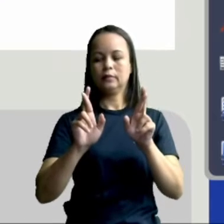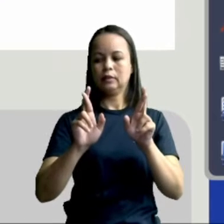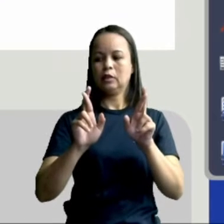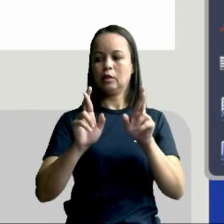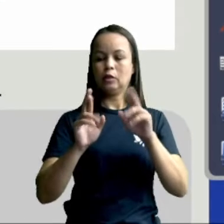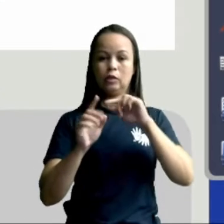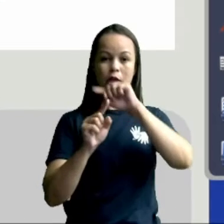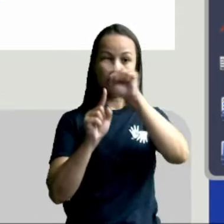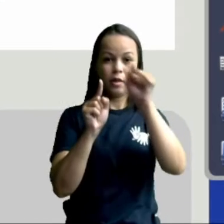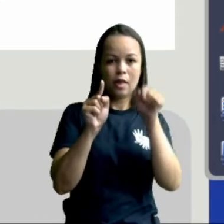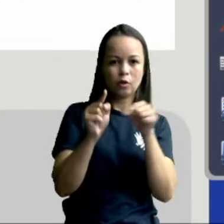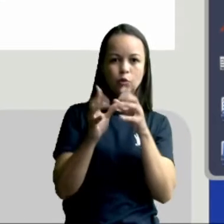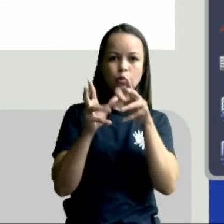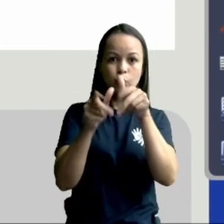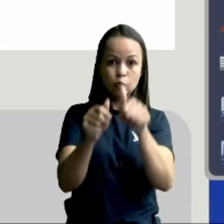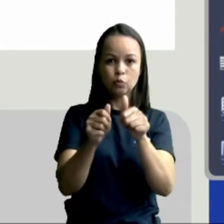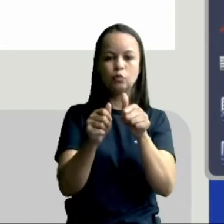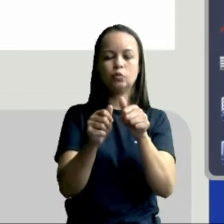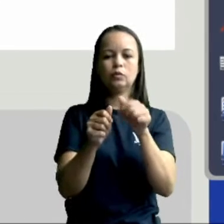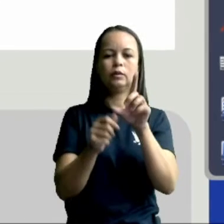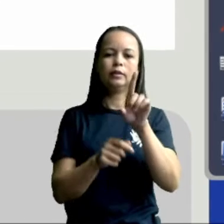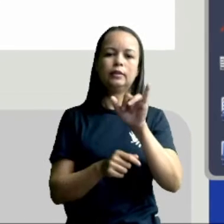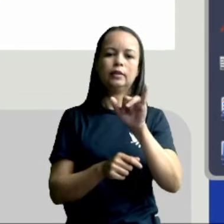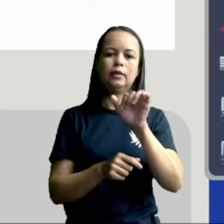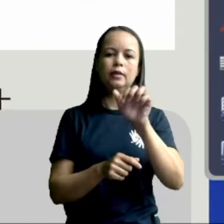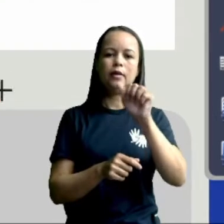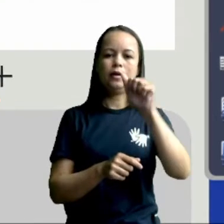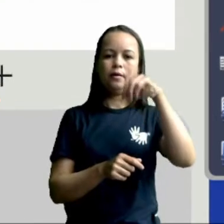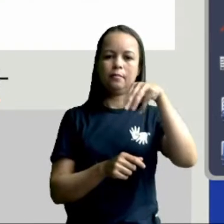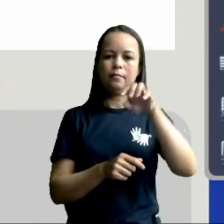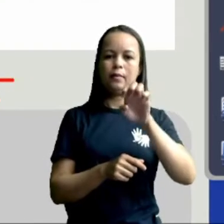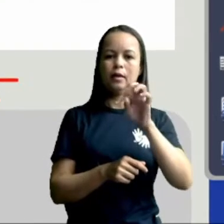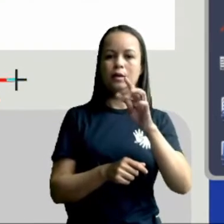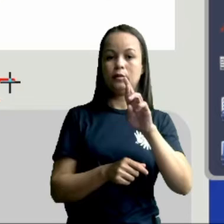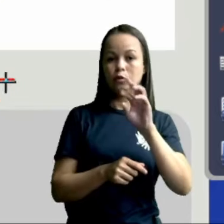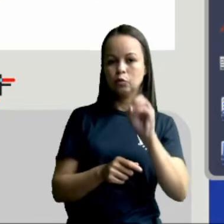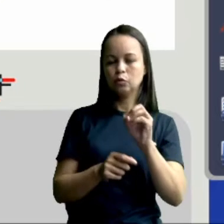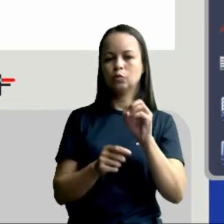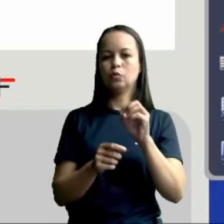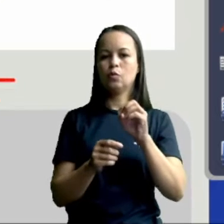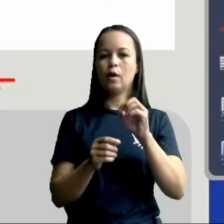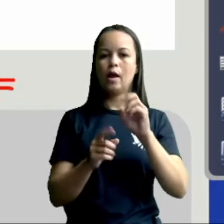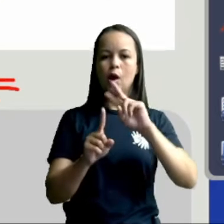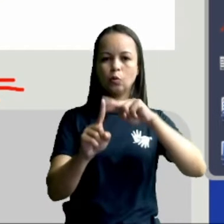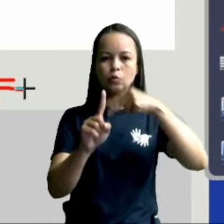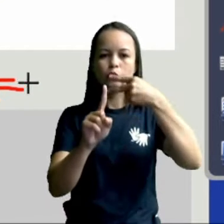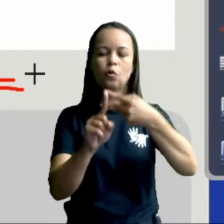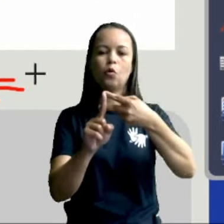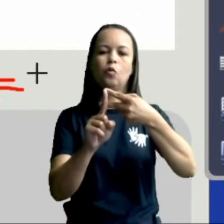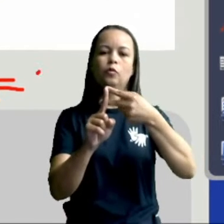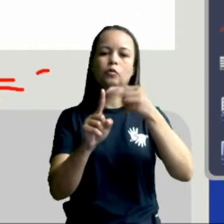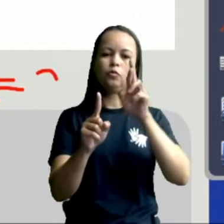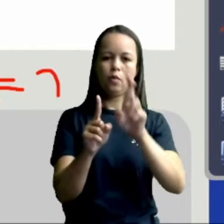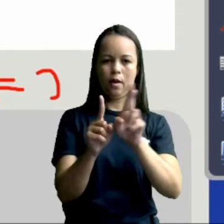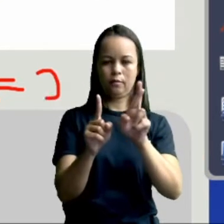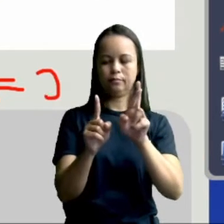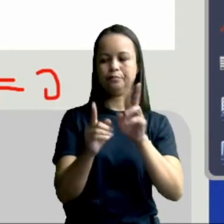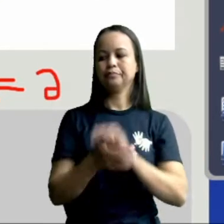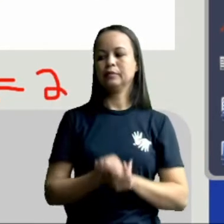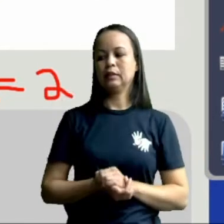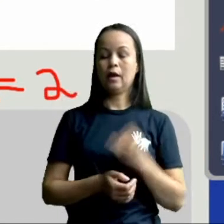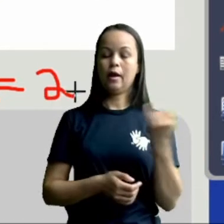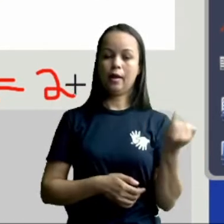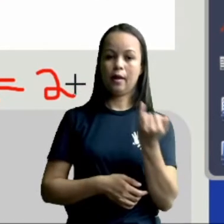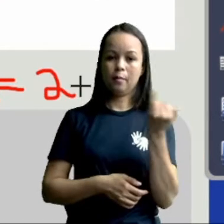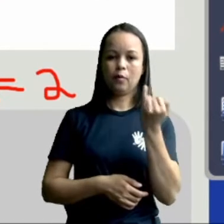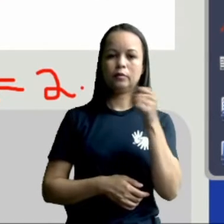não é tudo? Ou seja, o diâmetro é o dobro do raio, tá? Então, essa relação aí é importante